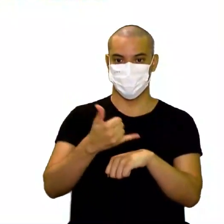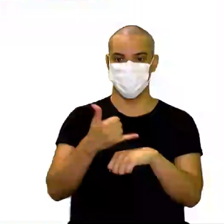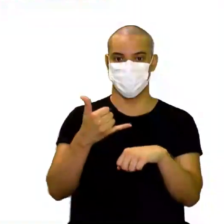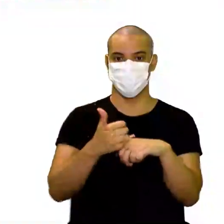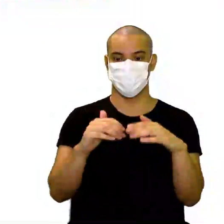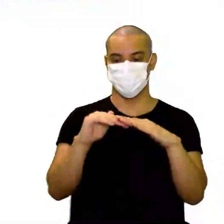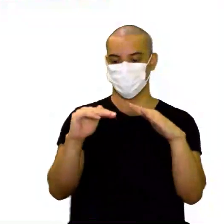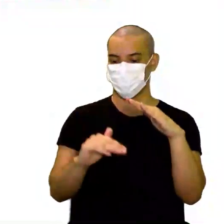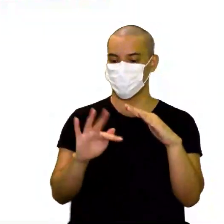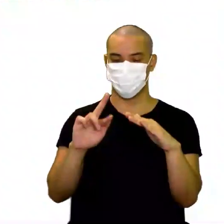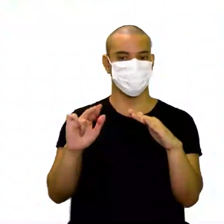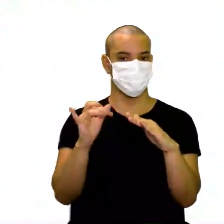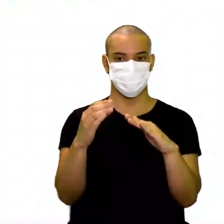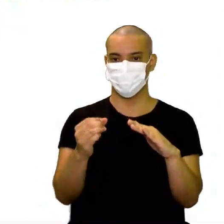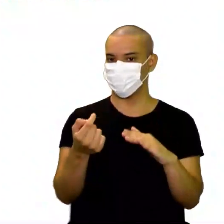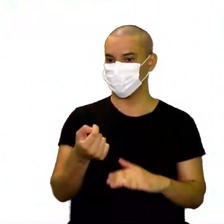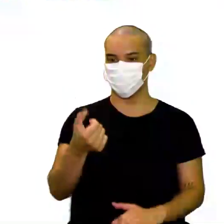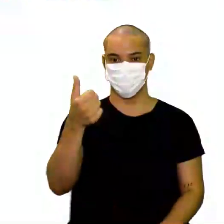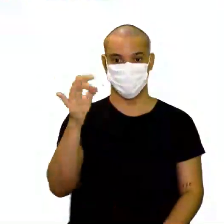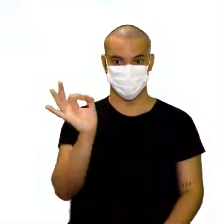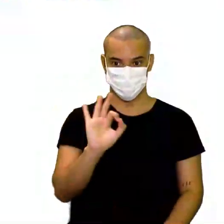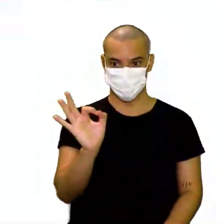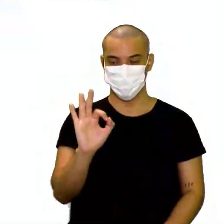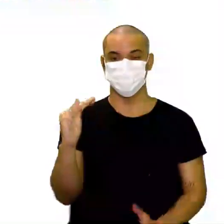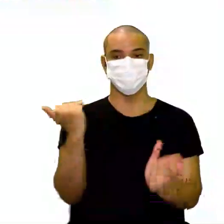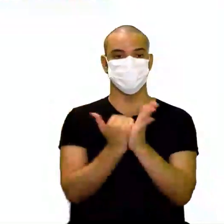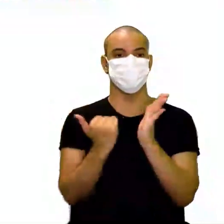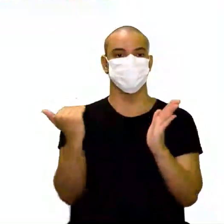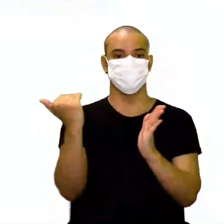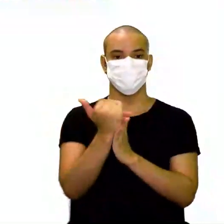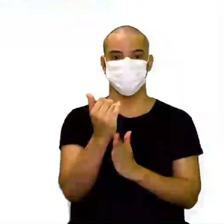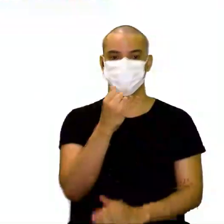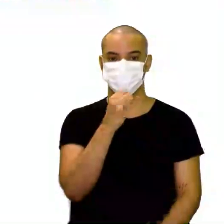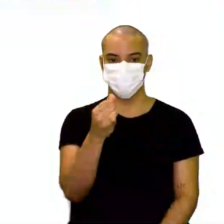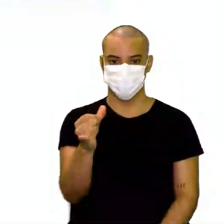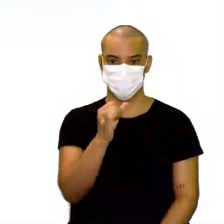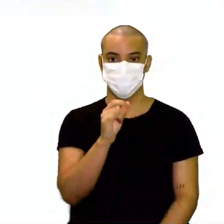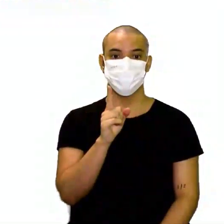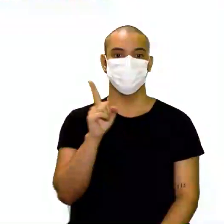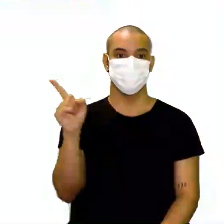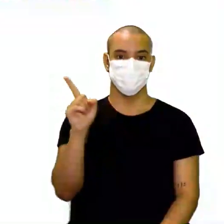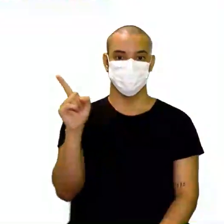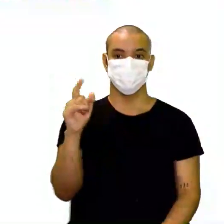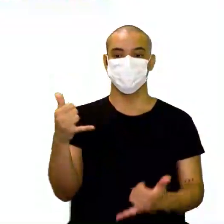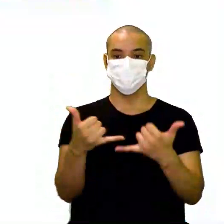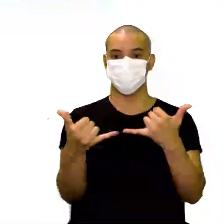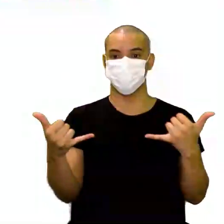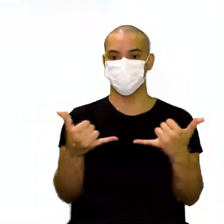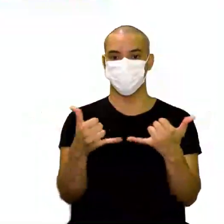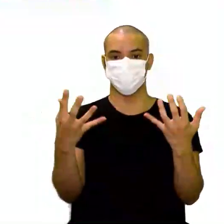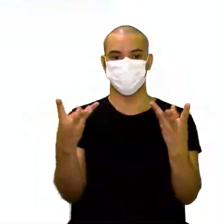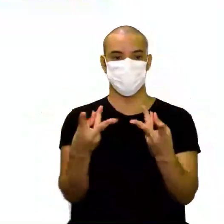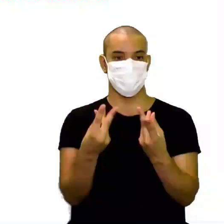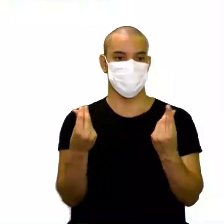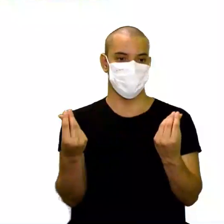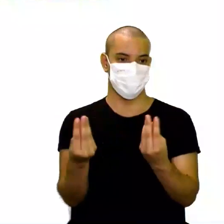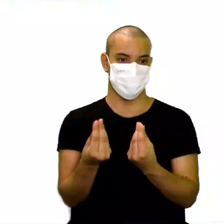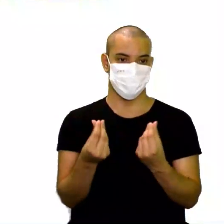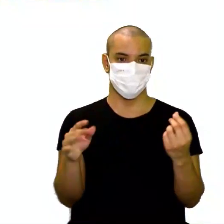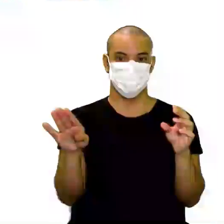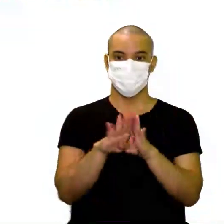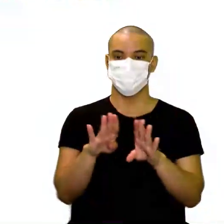de fusão. Com o aumento da corrente elétrica, esse pequeno fio derrete e